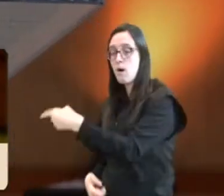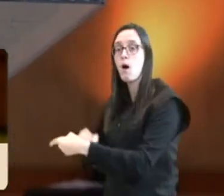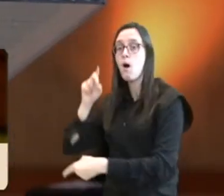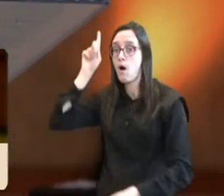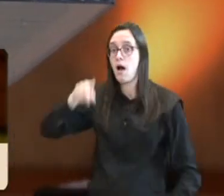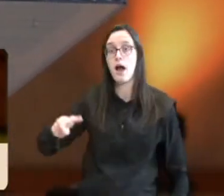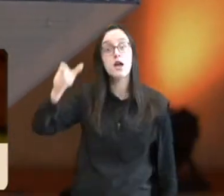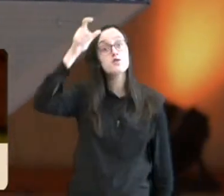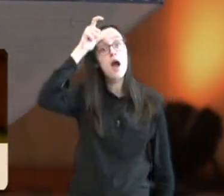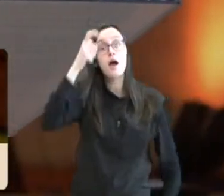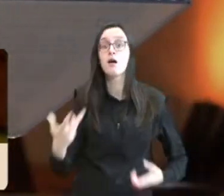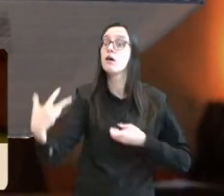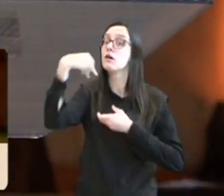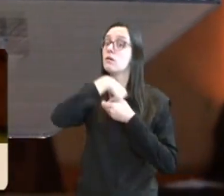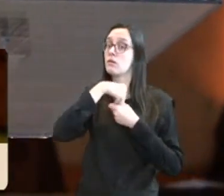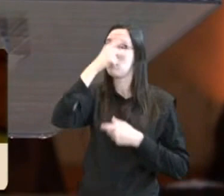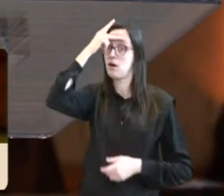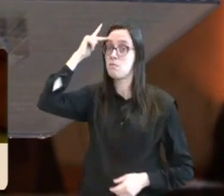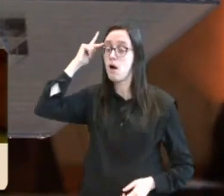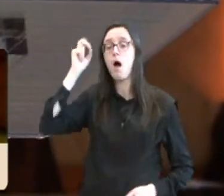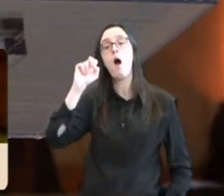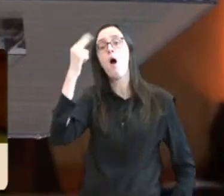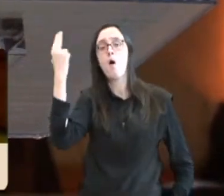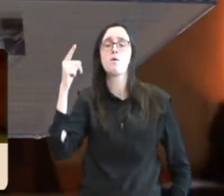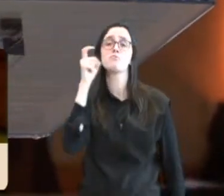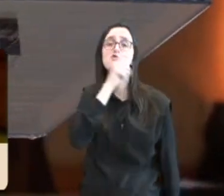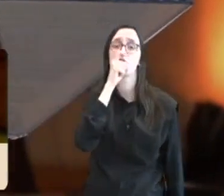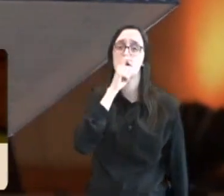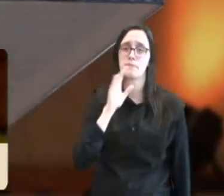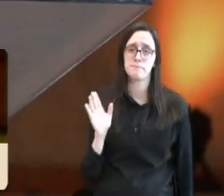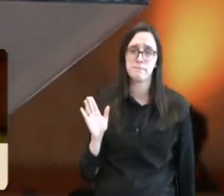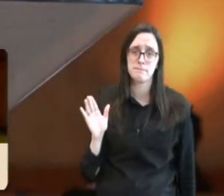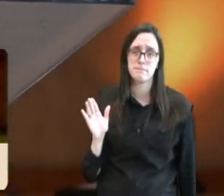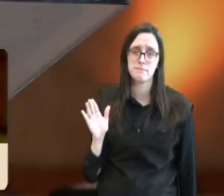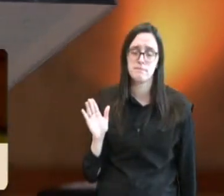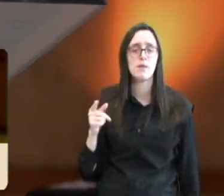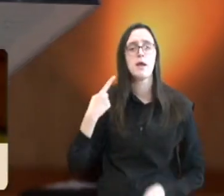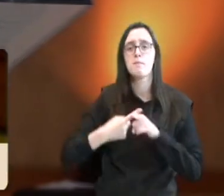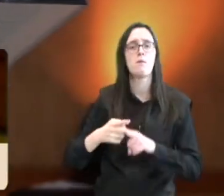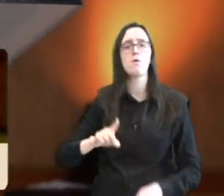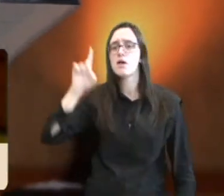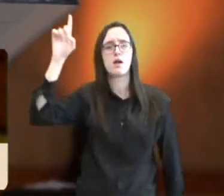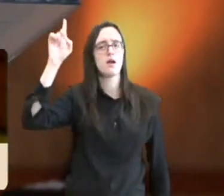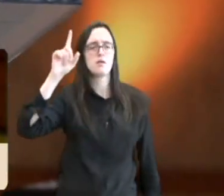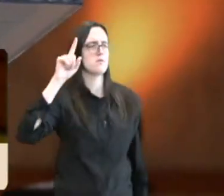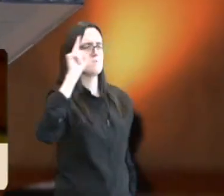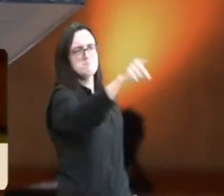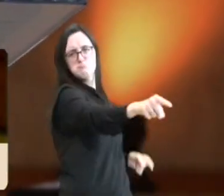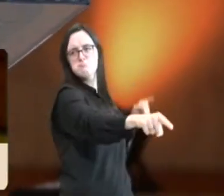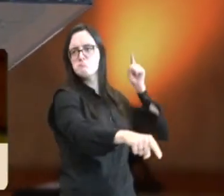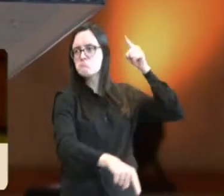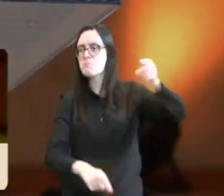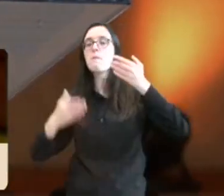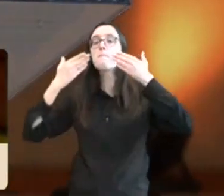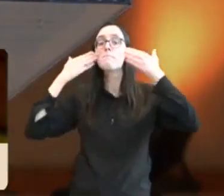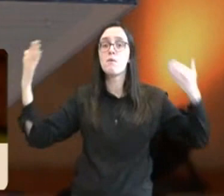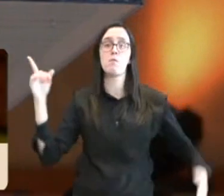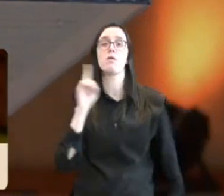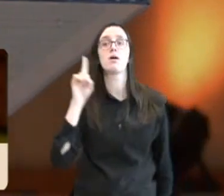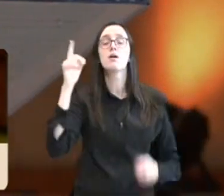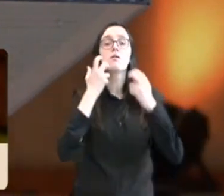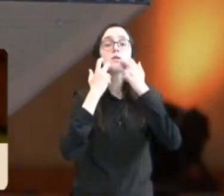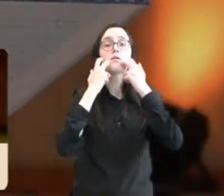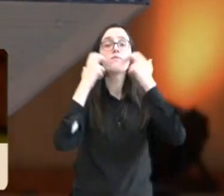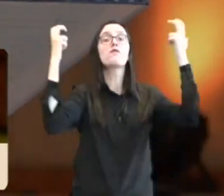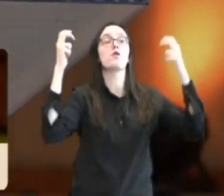Satanás manifestado naquela pessoa, ou ela está mentindo. Porque Deus não acusa de público, Deus não envergonha